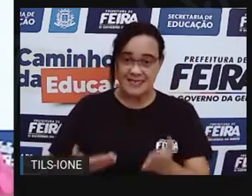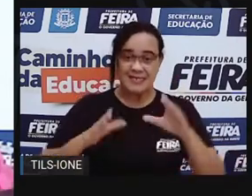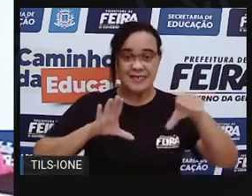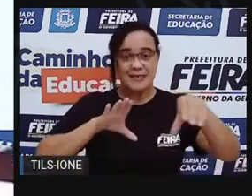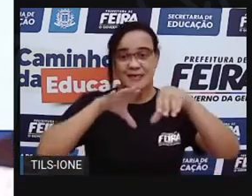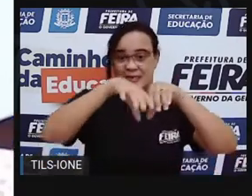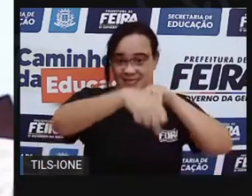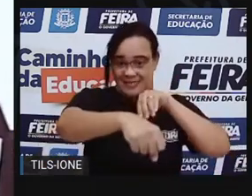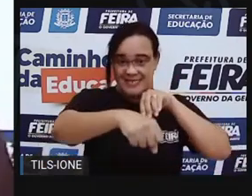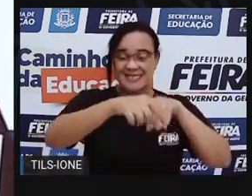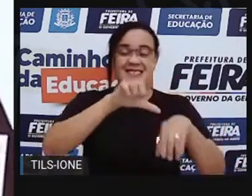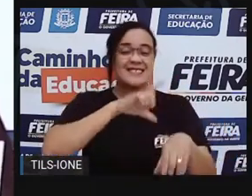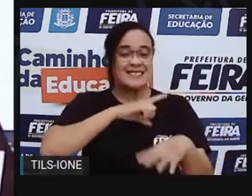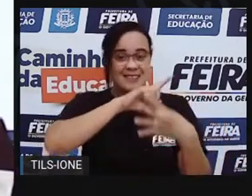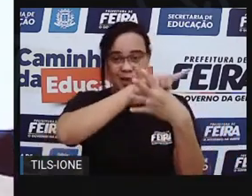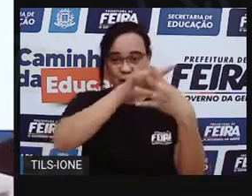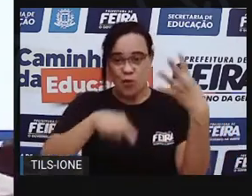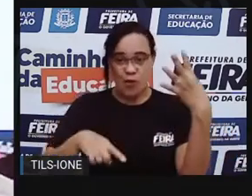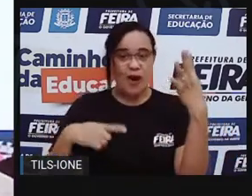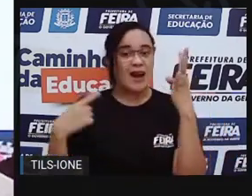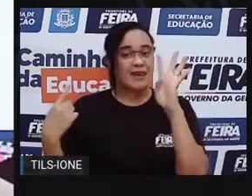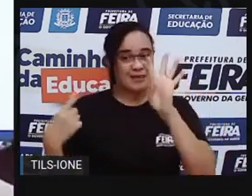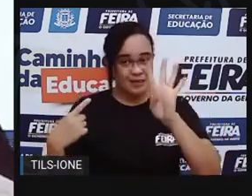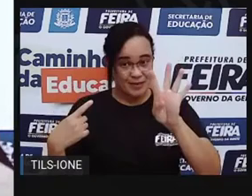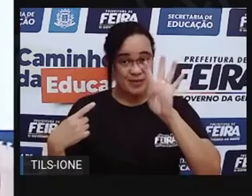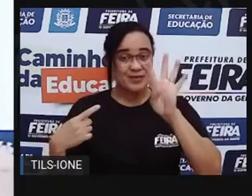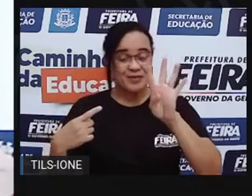Formatura. 4 tipos de convite.